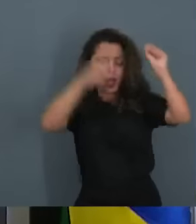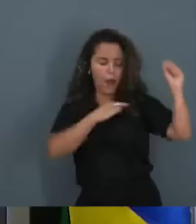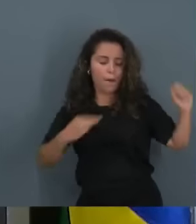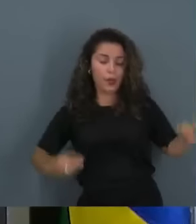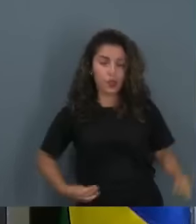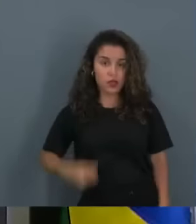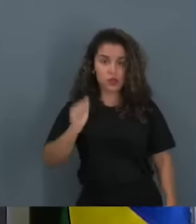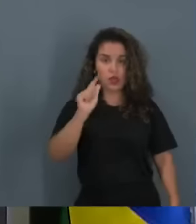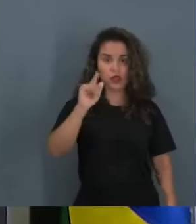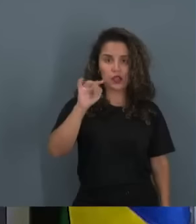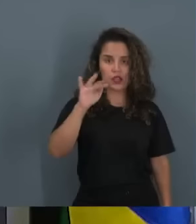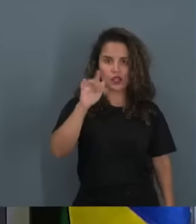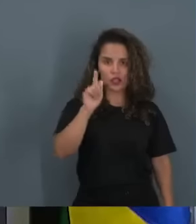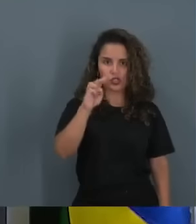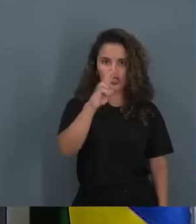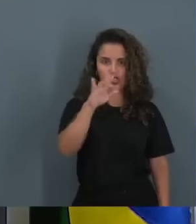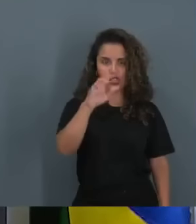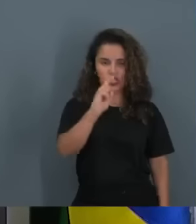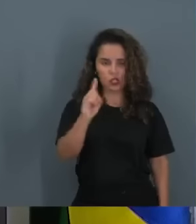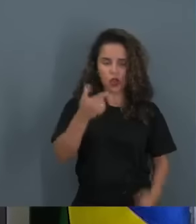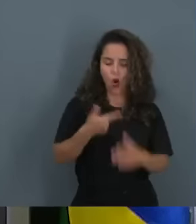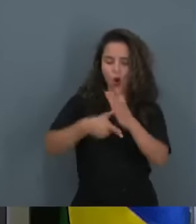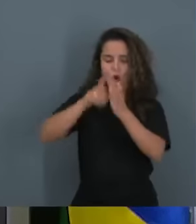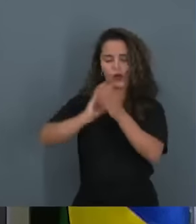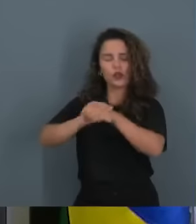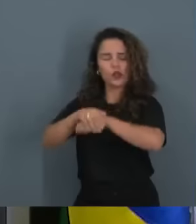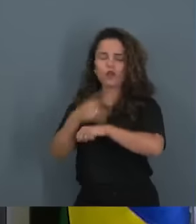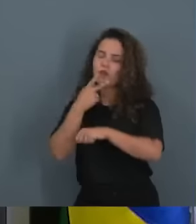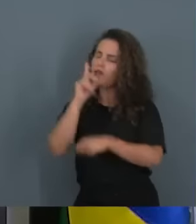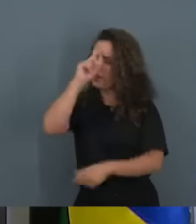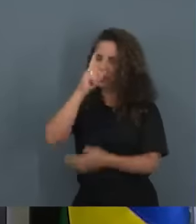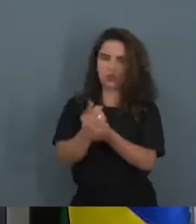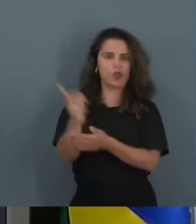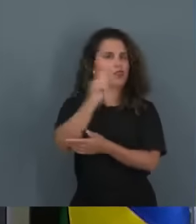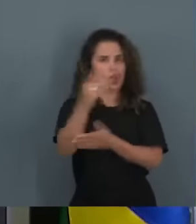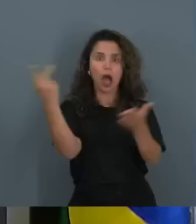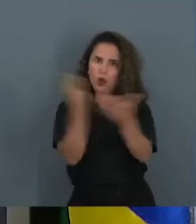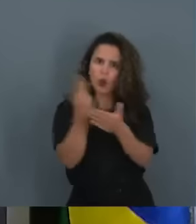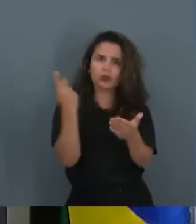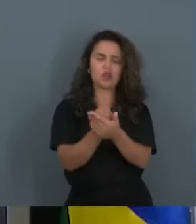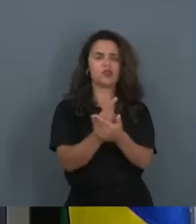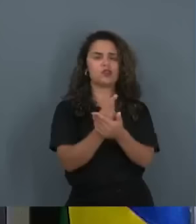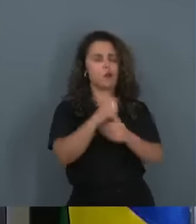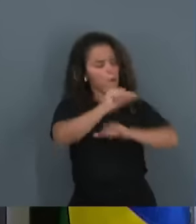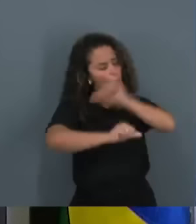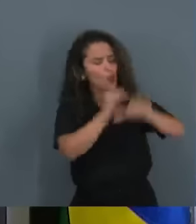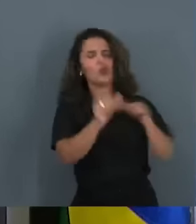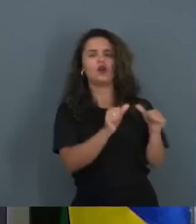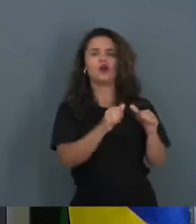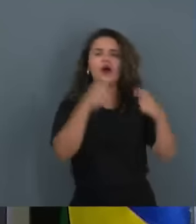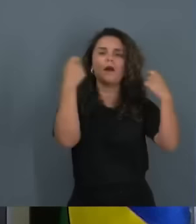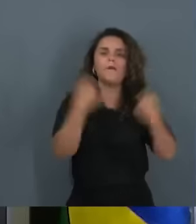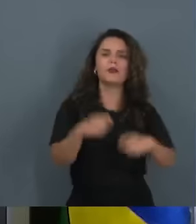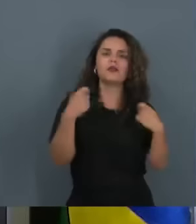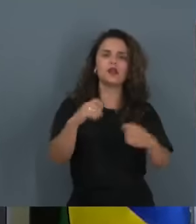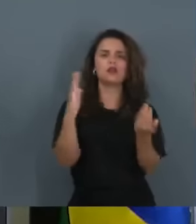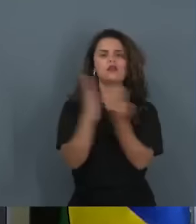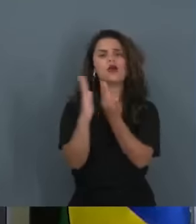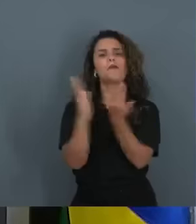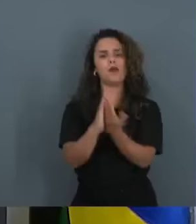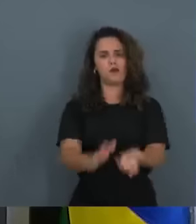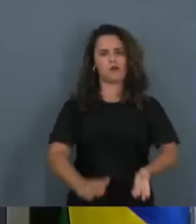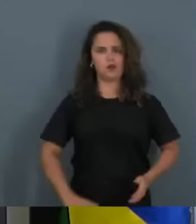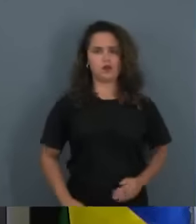noite, dá uma decisão dizendo não, é para botar imediatamente o suplente. E o que é que precisa? Câmara dos